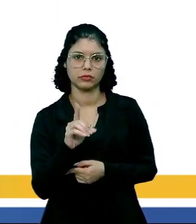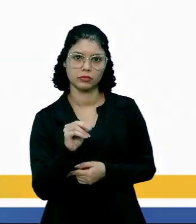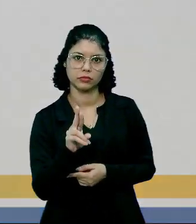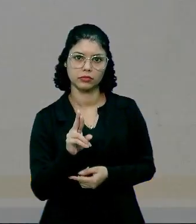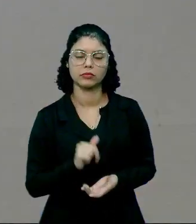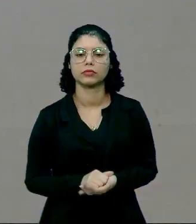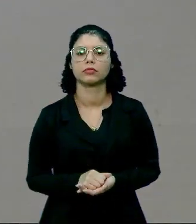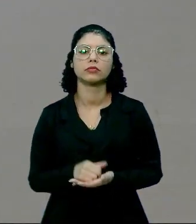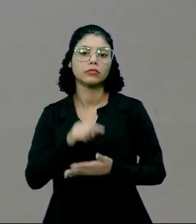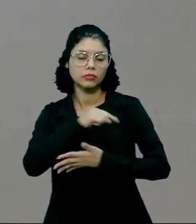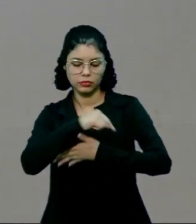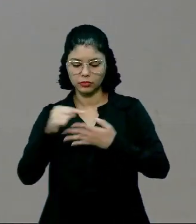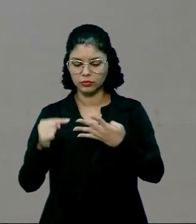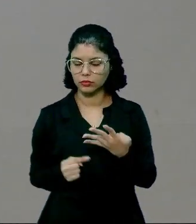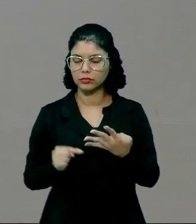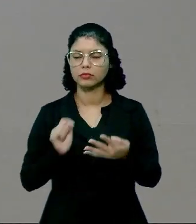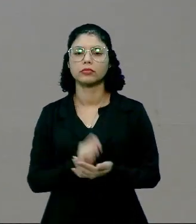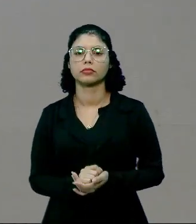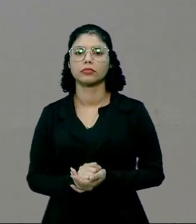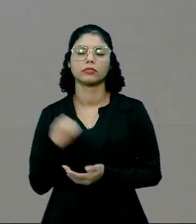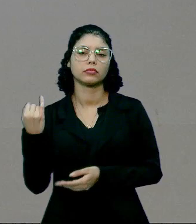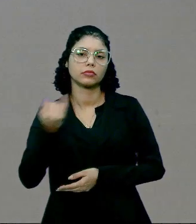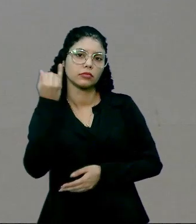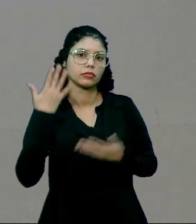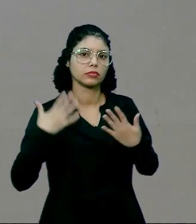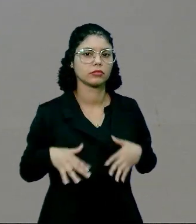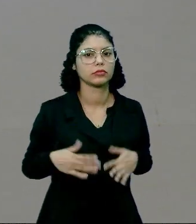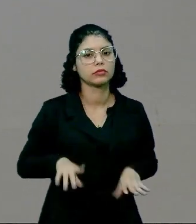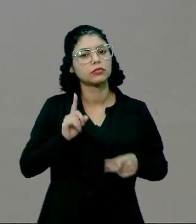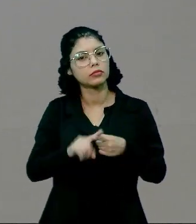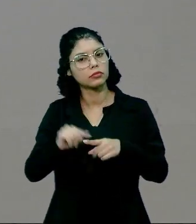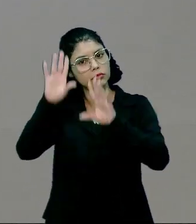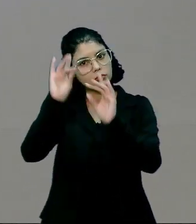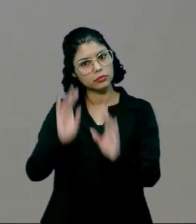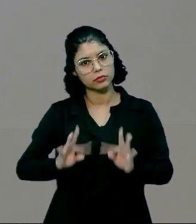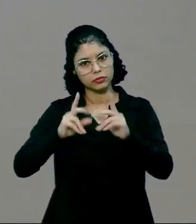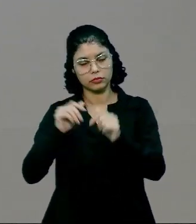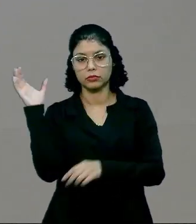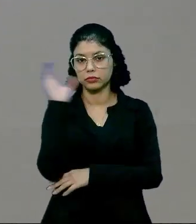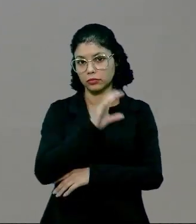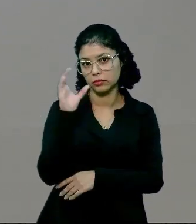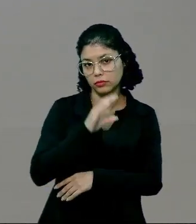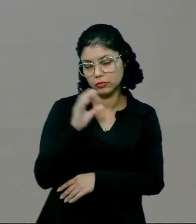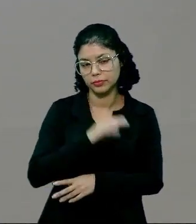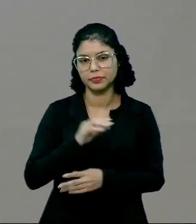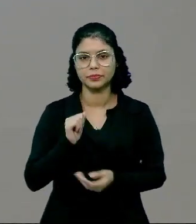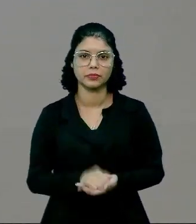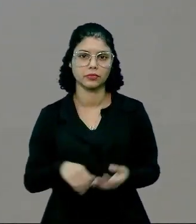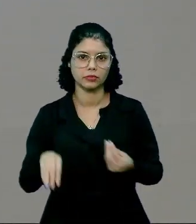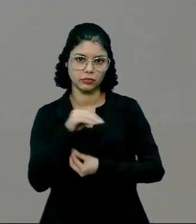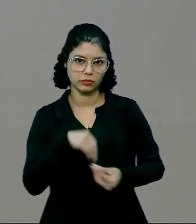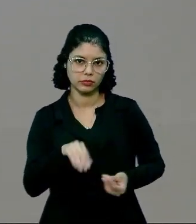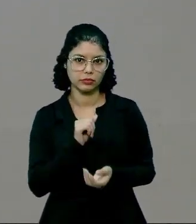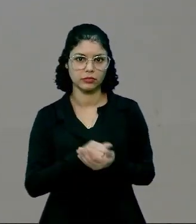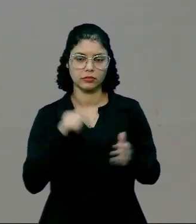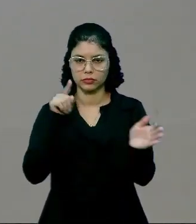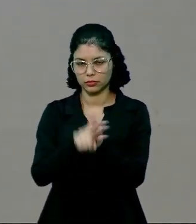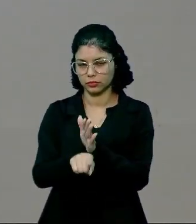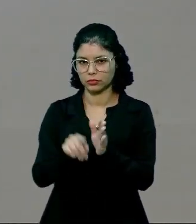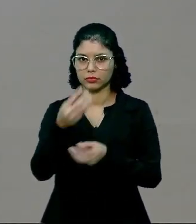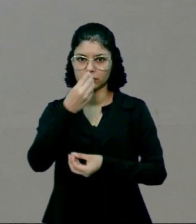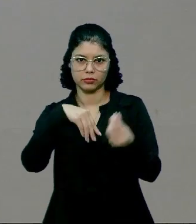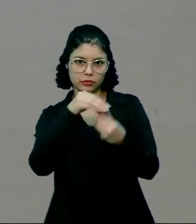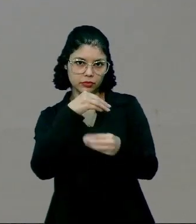catalisador esses fatores pessoal eles são extremamente tranquilos porque todos eles aceleram essas reações E essas questões